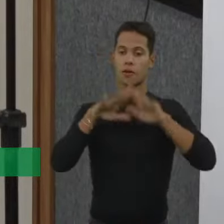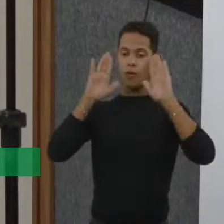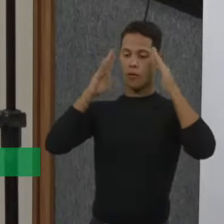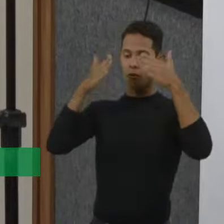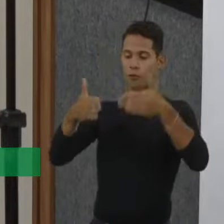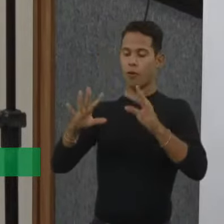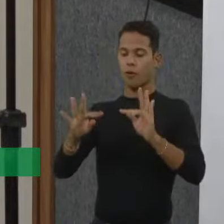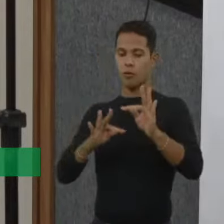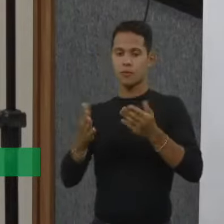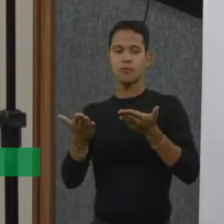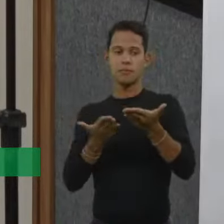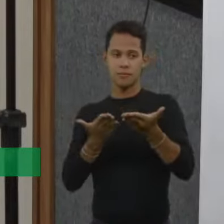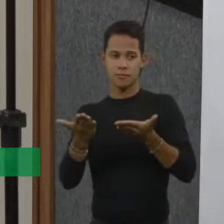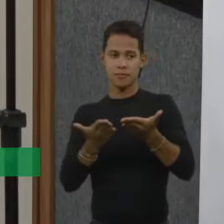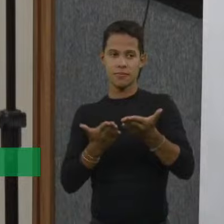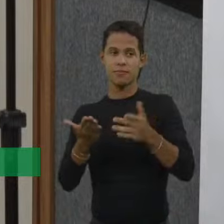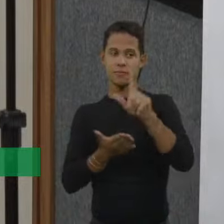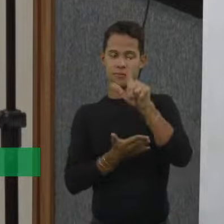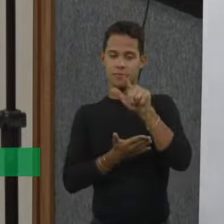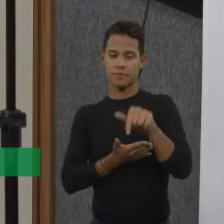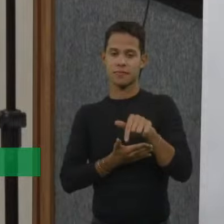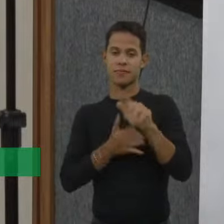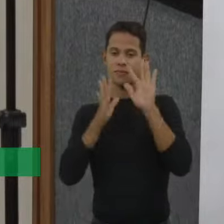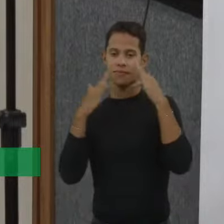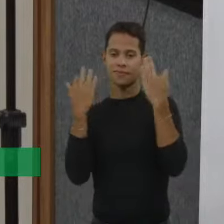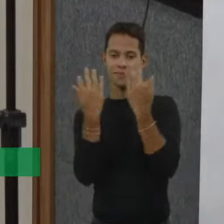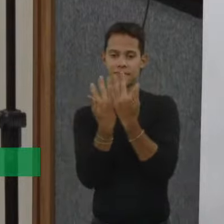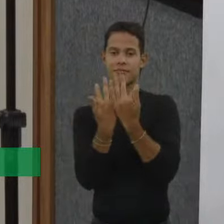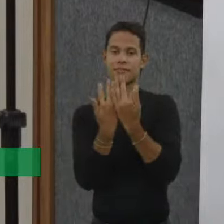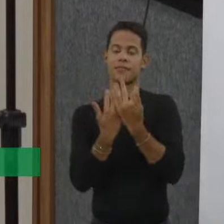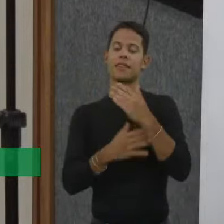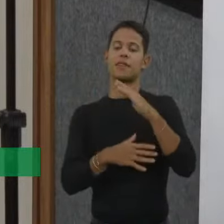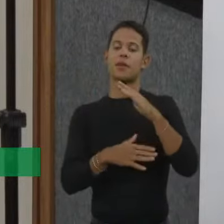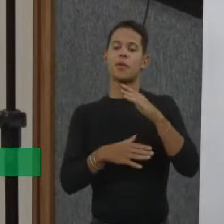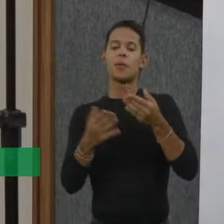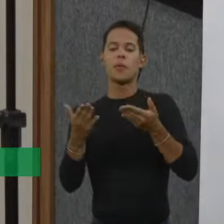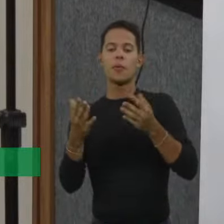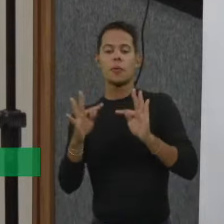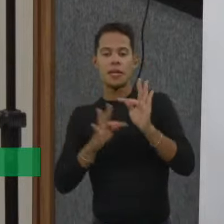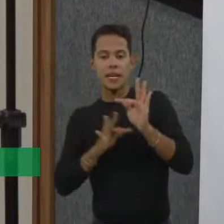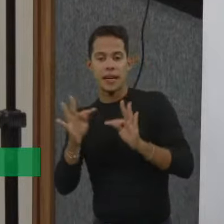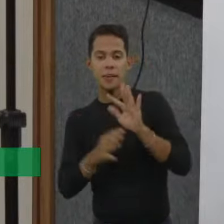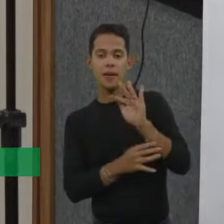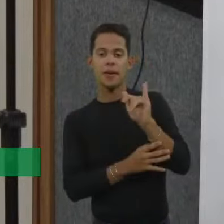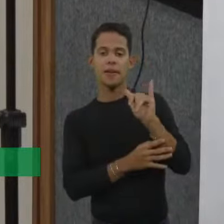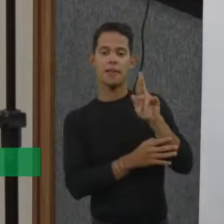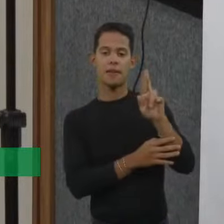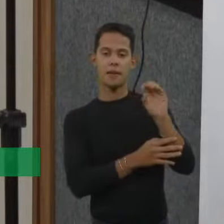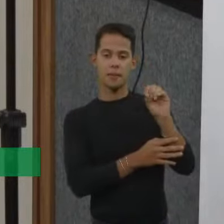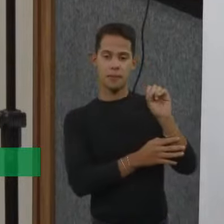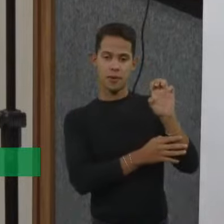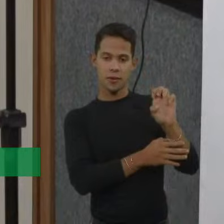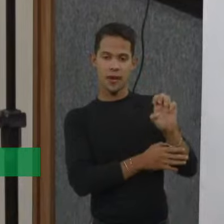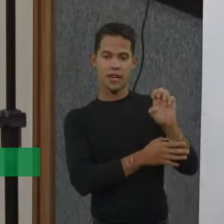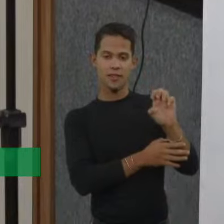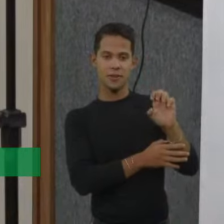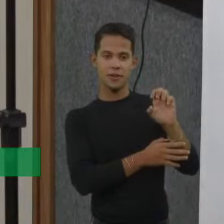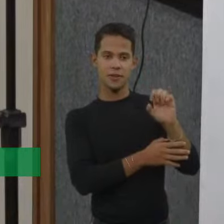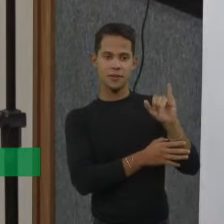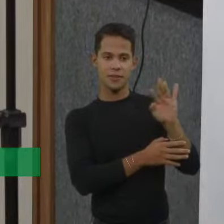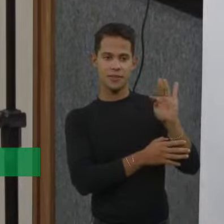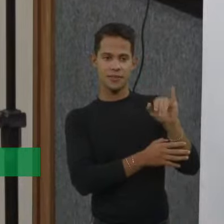que existem pilares de tratamento na fibrose cística, os antibióticos, né, os medicamentos, a